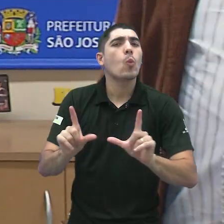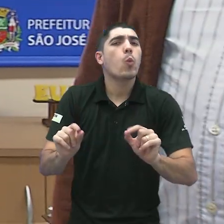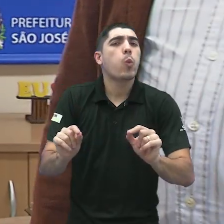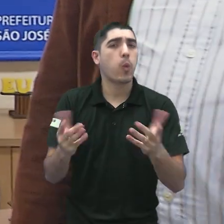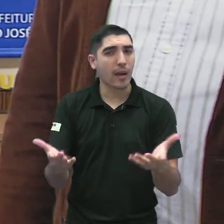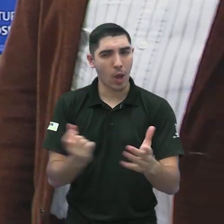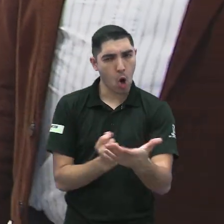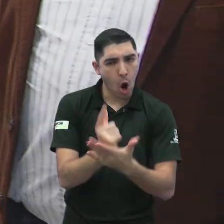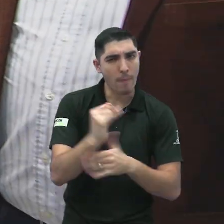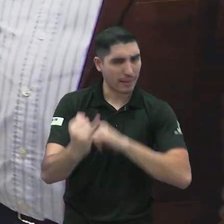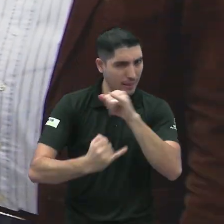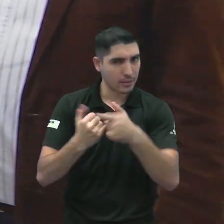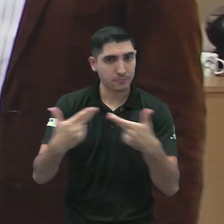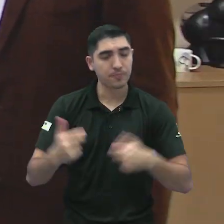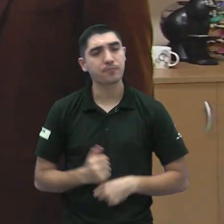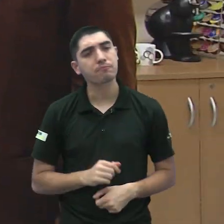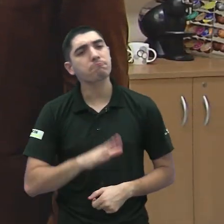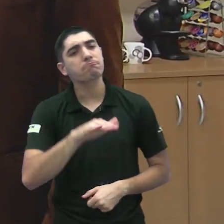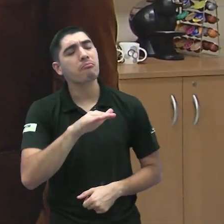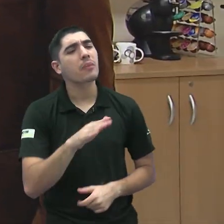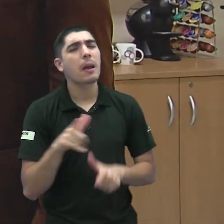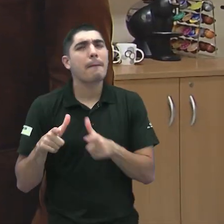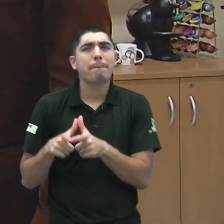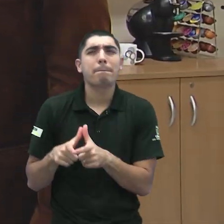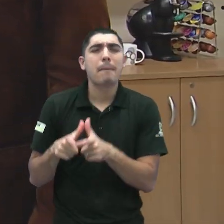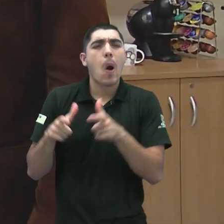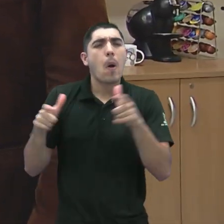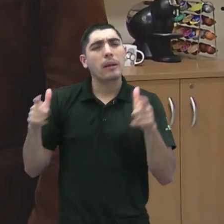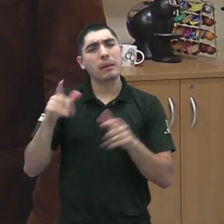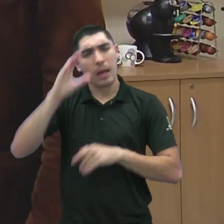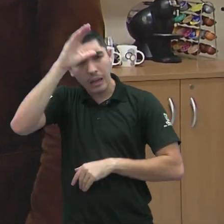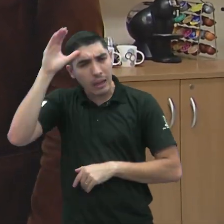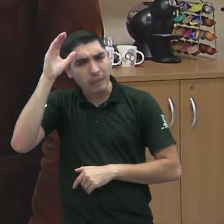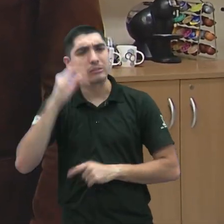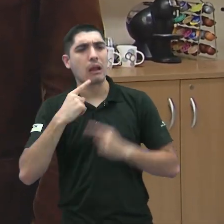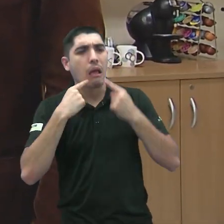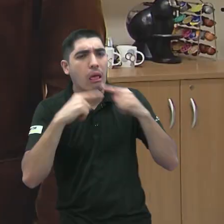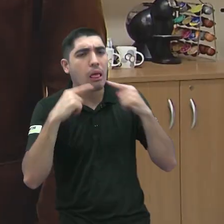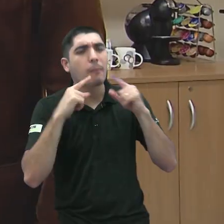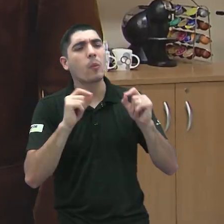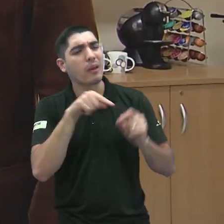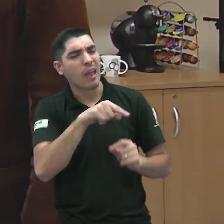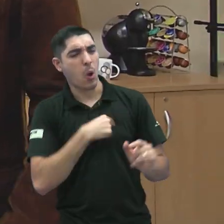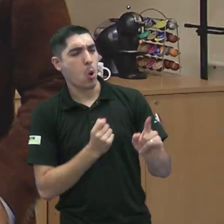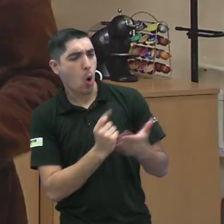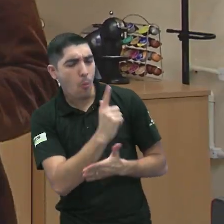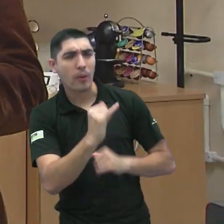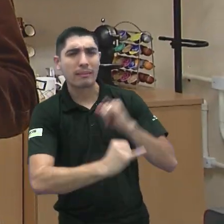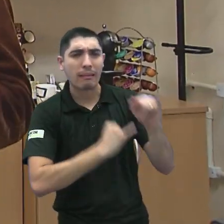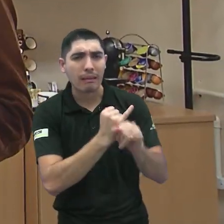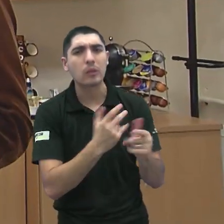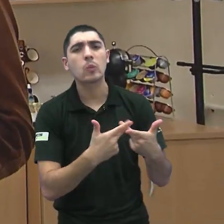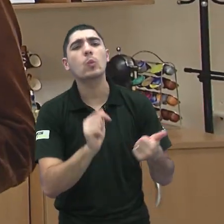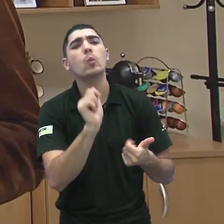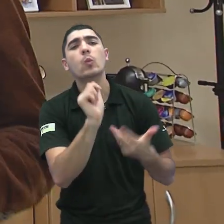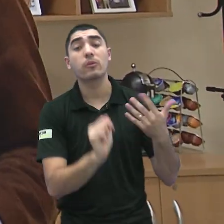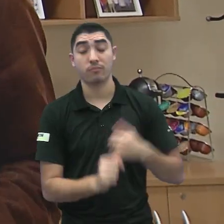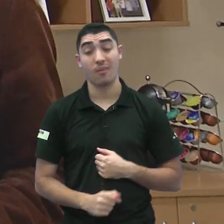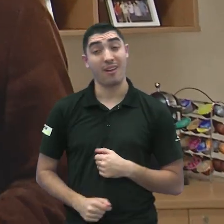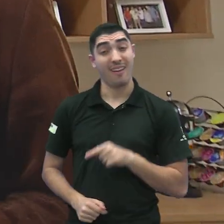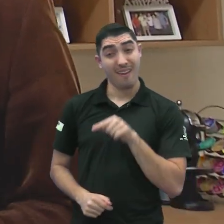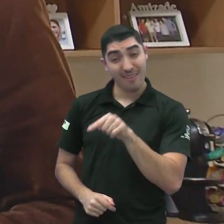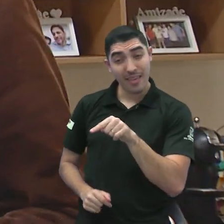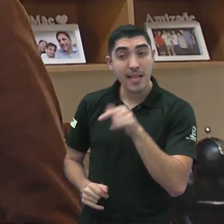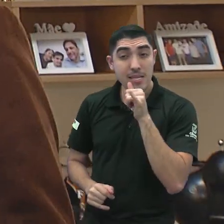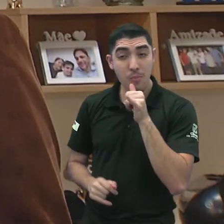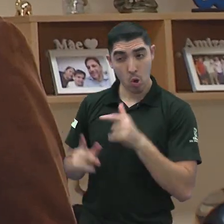Jorge, para a gente começar, qual é a principal reclamação que vocês recebem sobre compras online no Procon? Nem tudo que é ruim não presta,